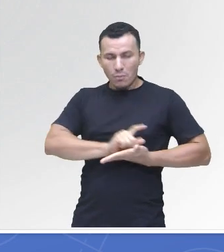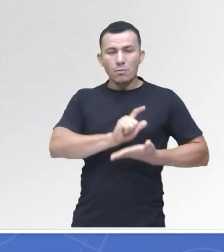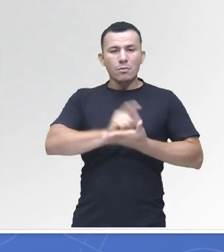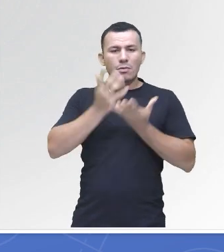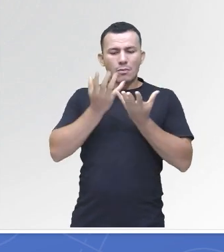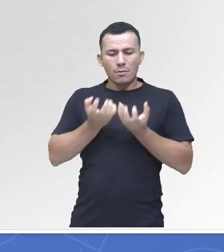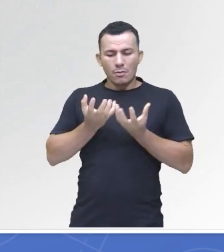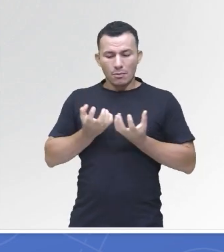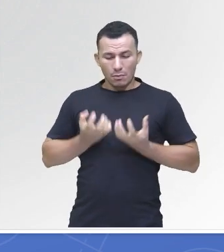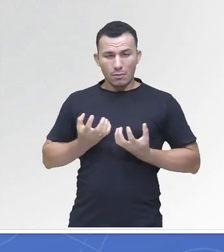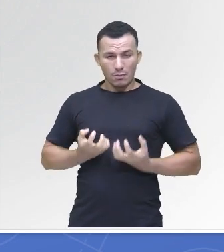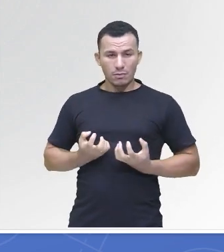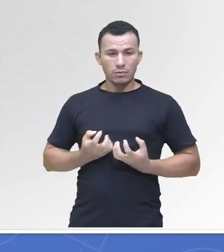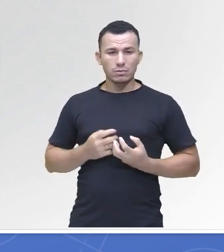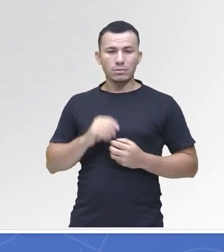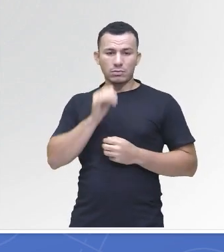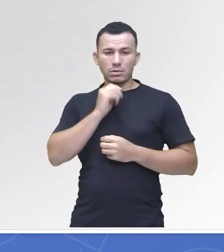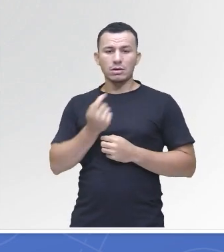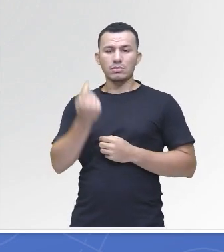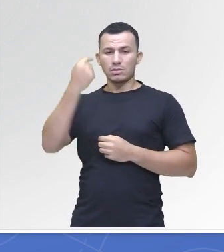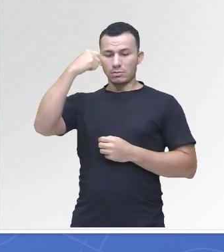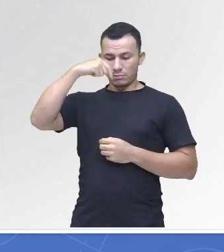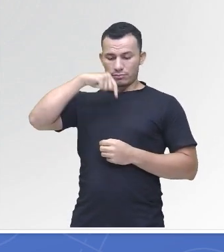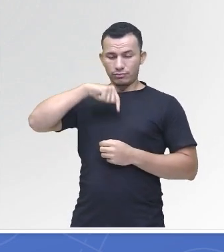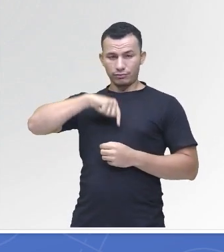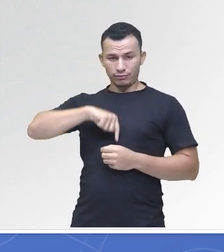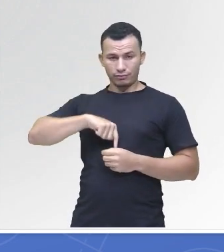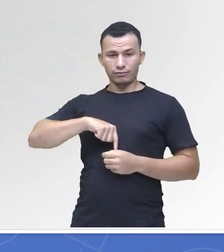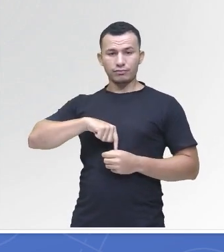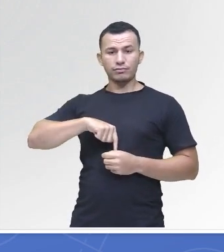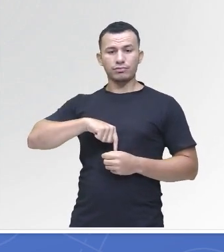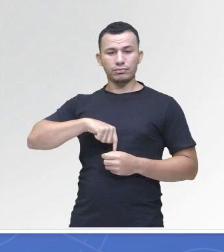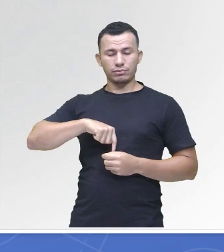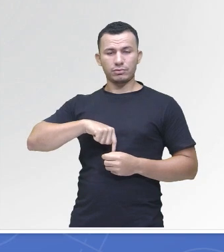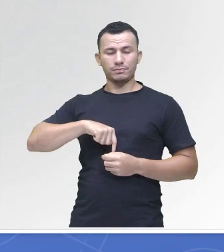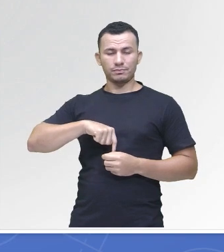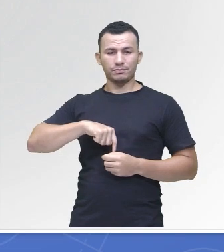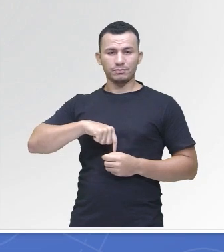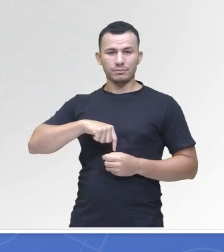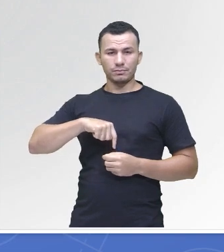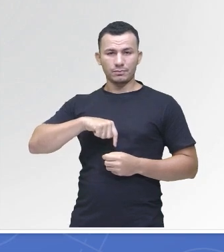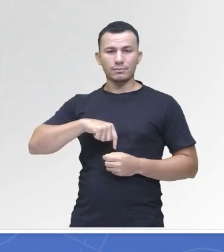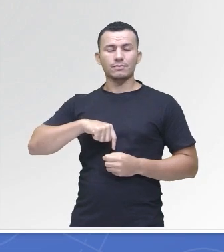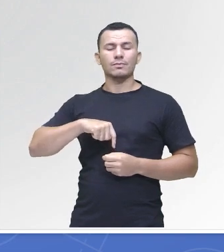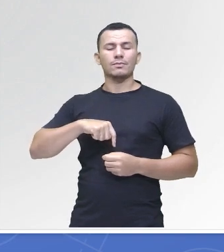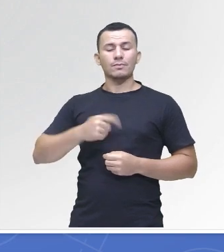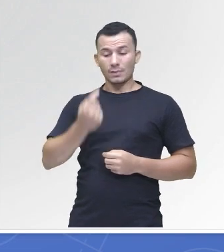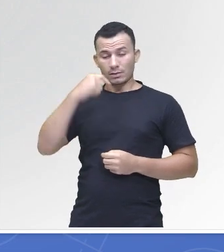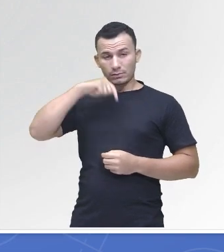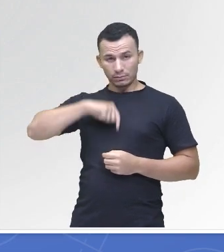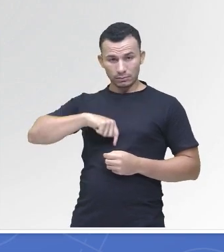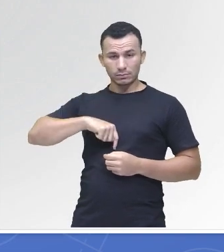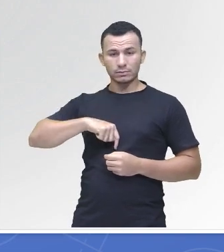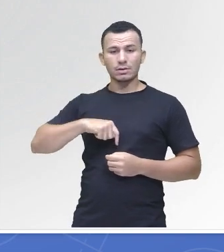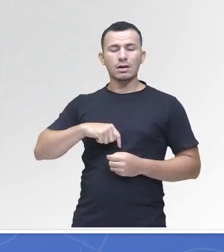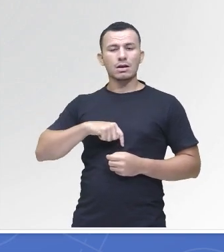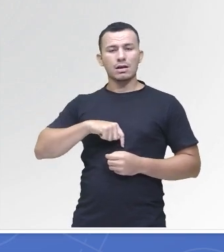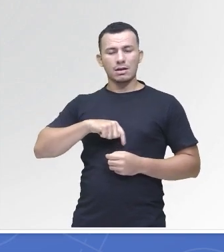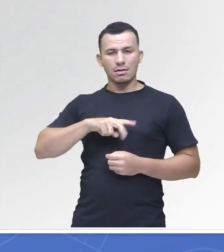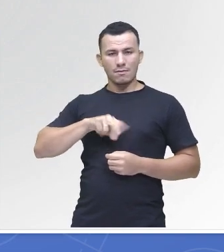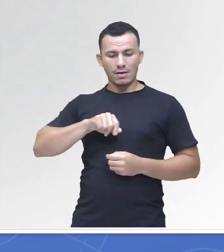líquido entrou aqui, ó, fluido do tecido, entrou aqui no meu vaso linfático e ele é levado